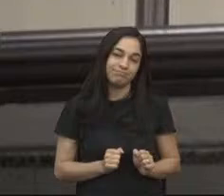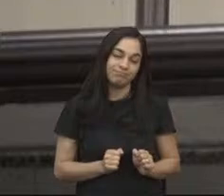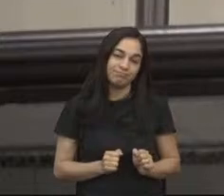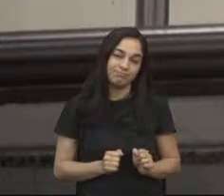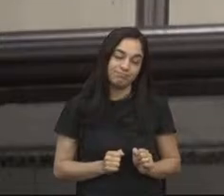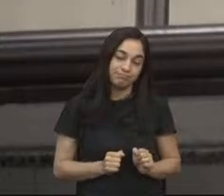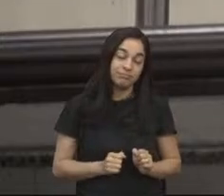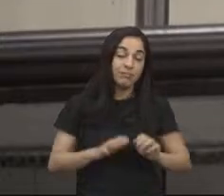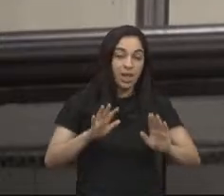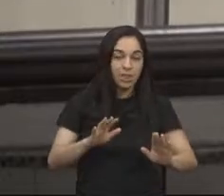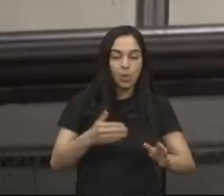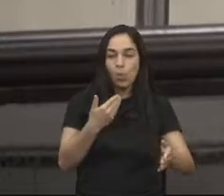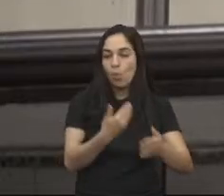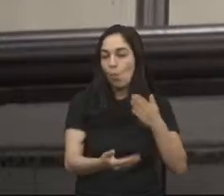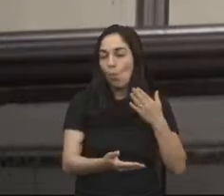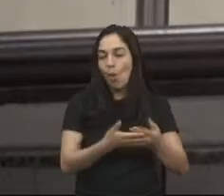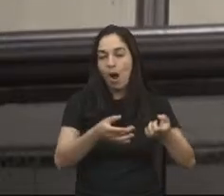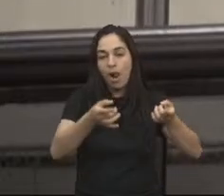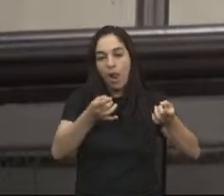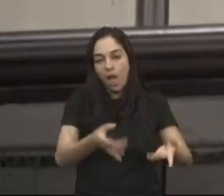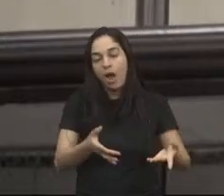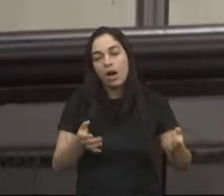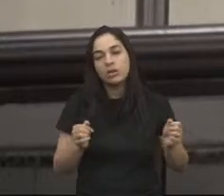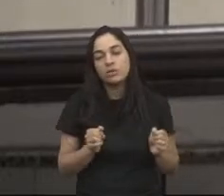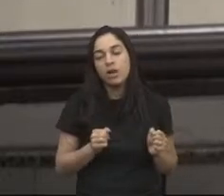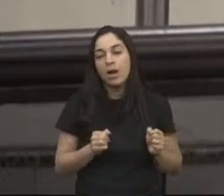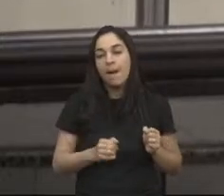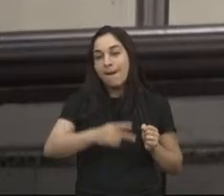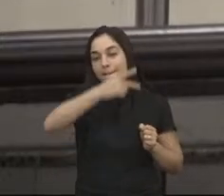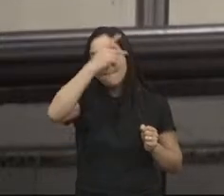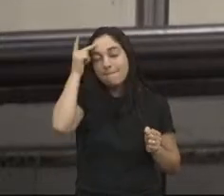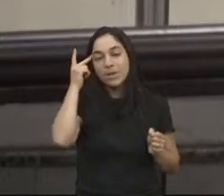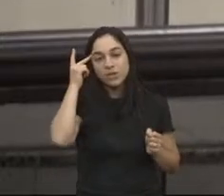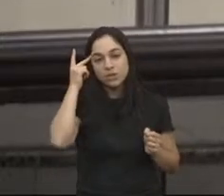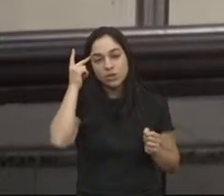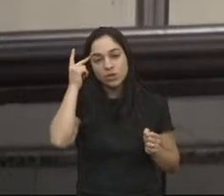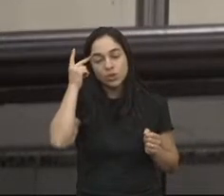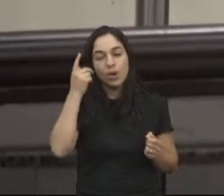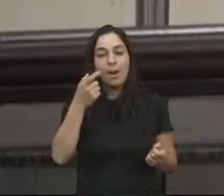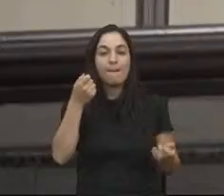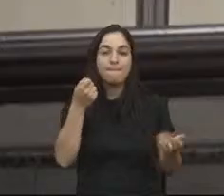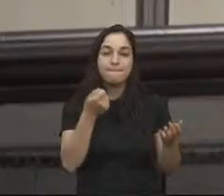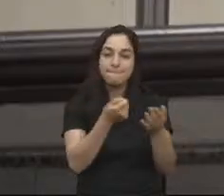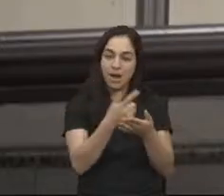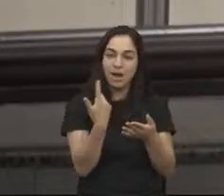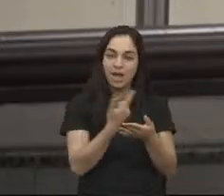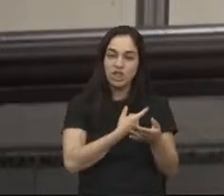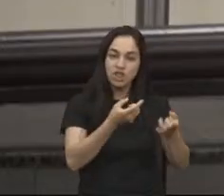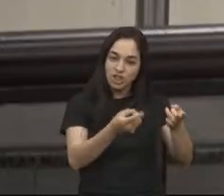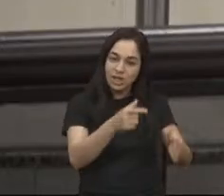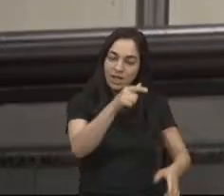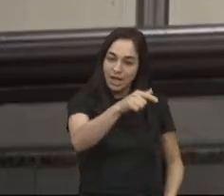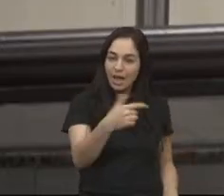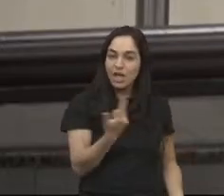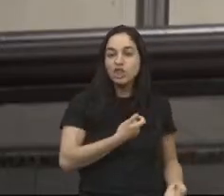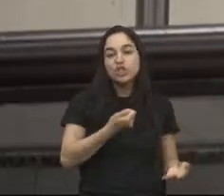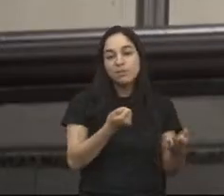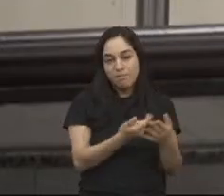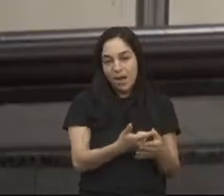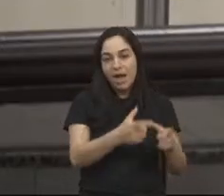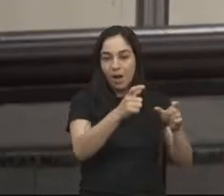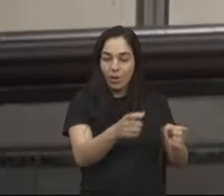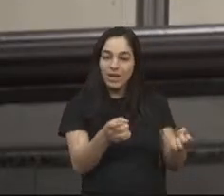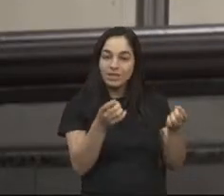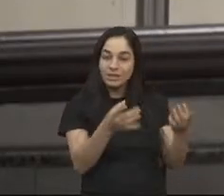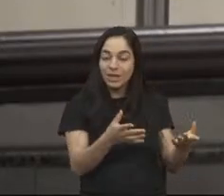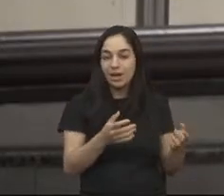Então, a gente descarta em locais aqui na cidade, onde o pessoal cobra um determinado valor para a gente poder descartar. Aí, esse valor,